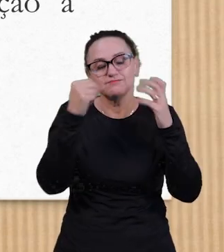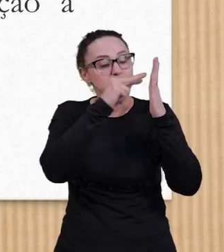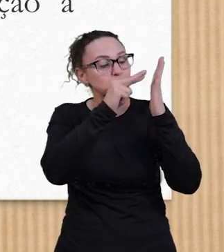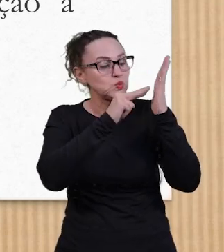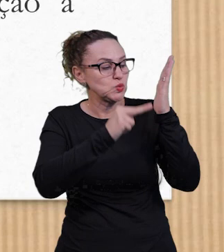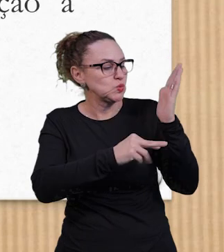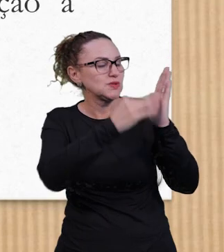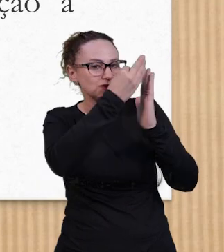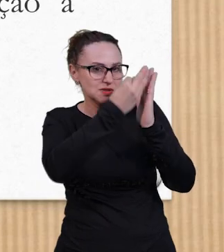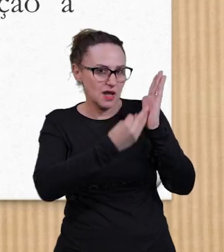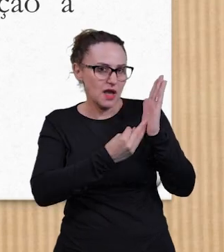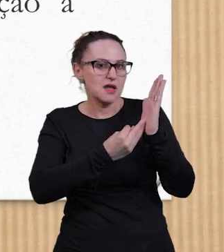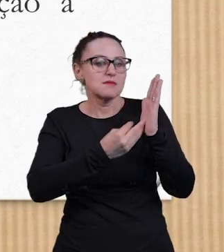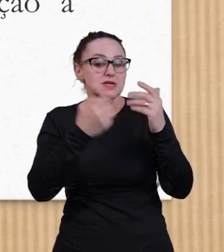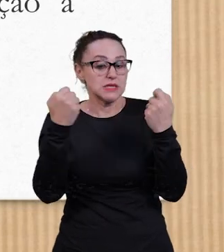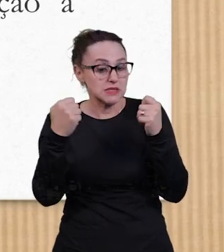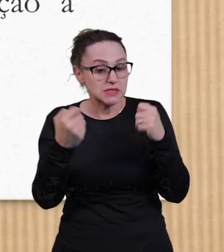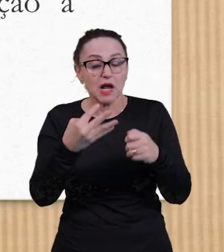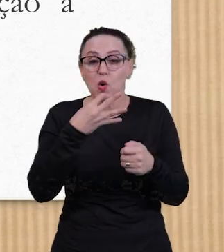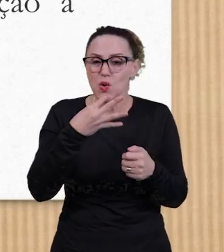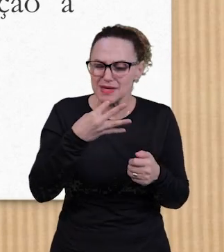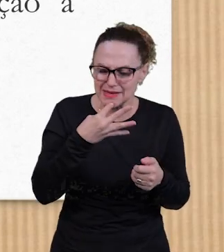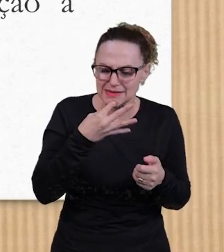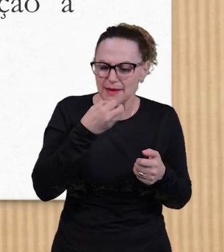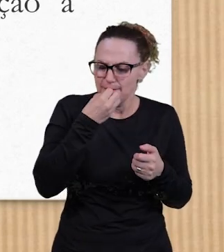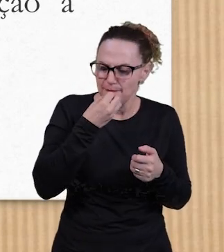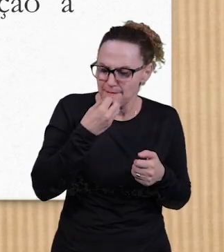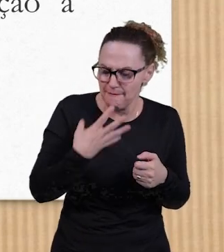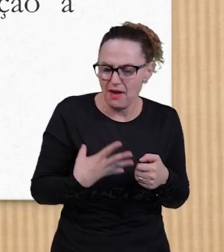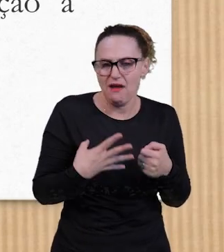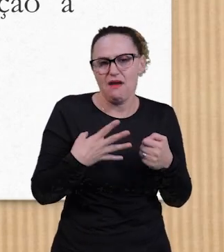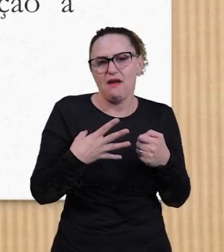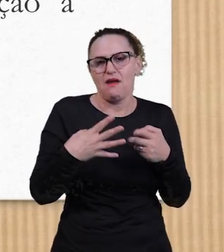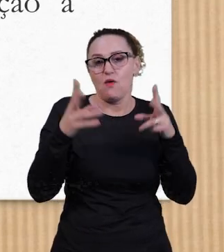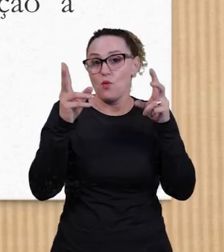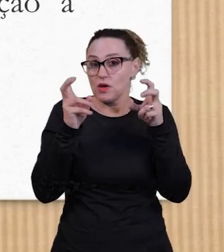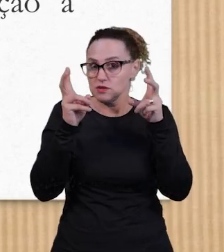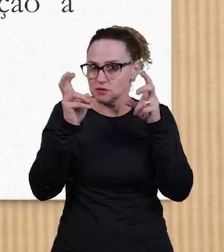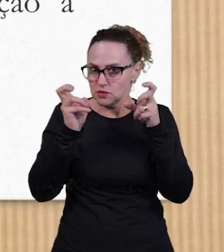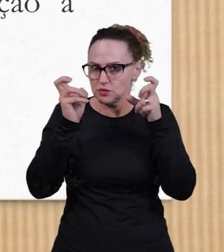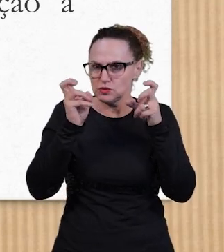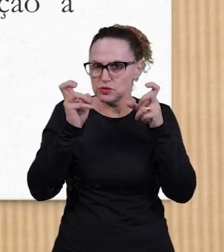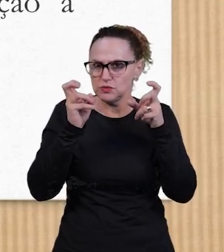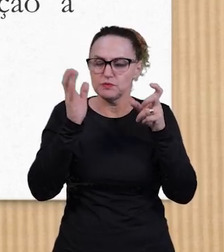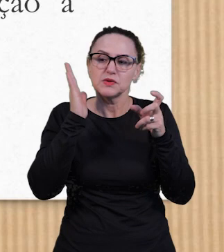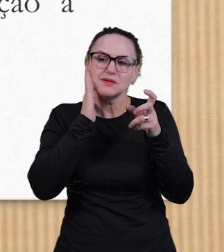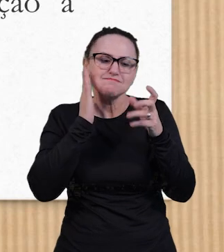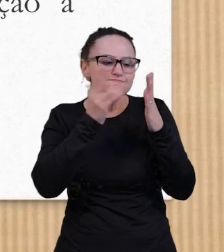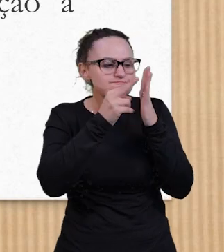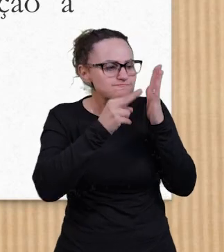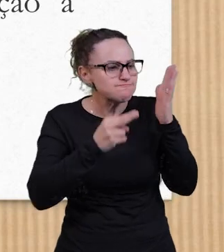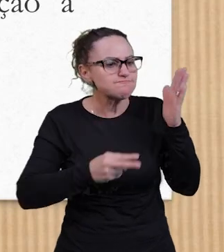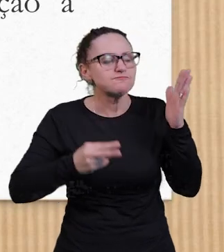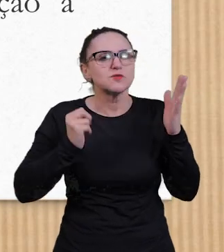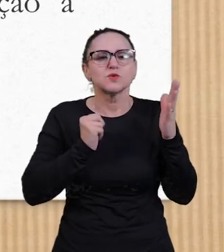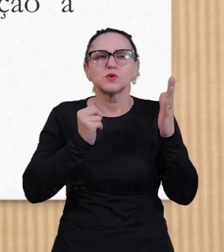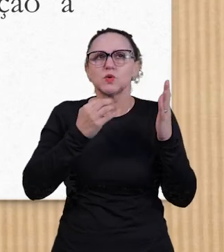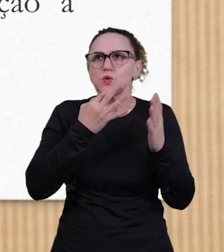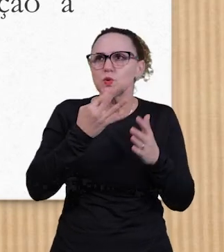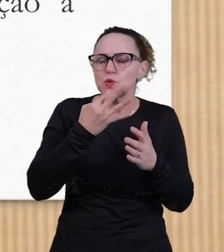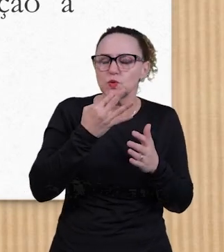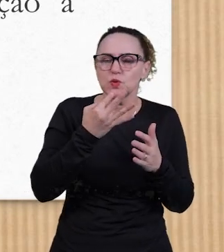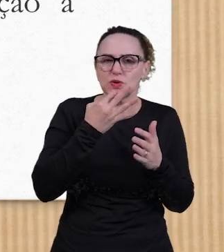que se conheça bem o assunto, realize-se leituras que abordem sobre o mesmo tema, conhecer pontos de